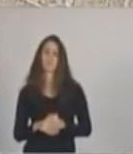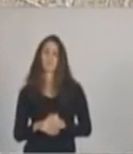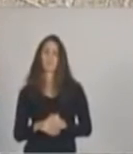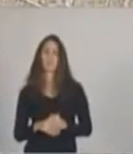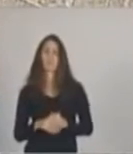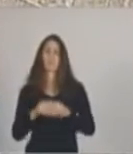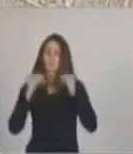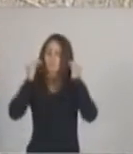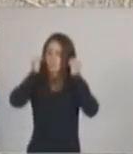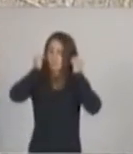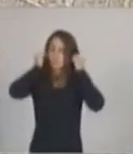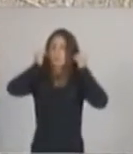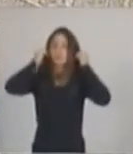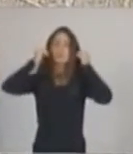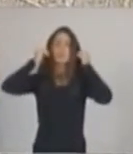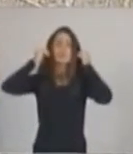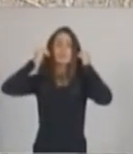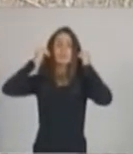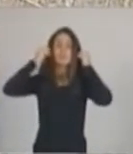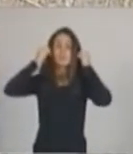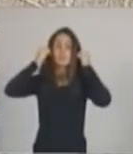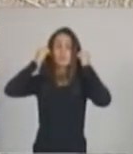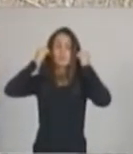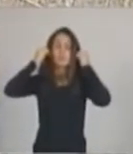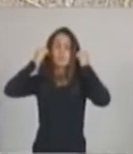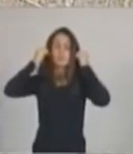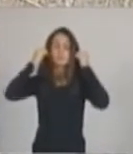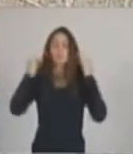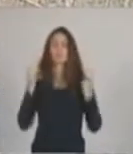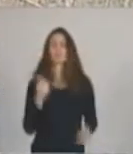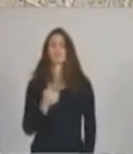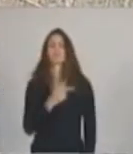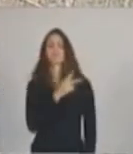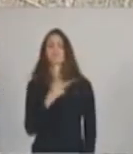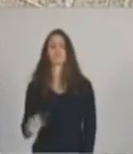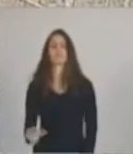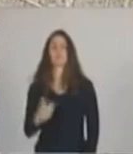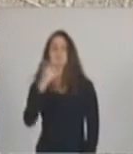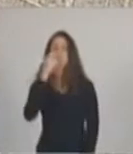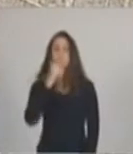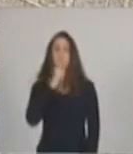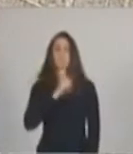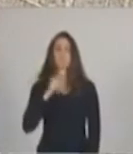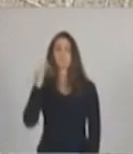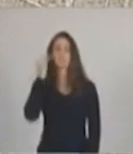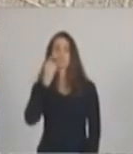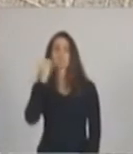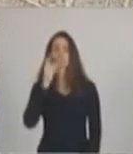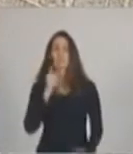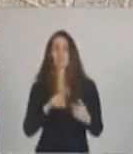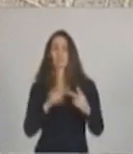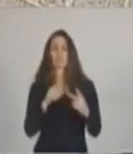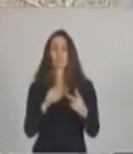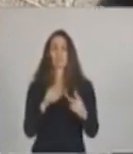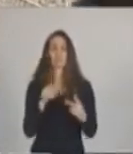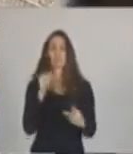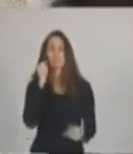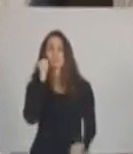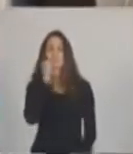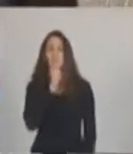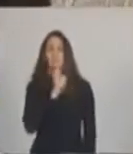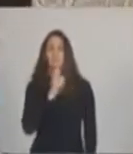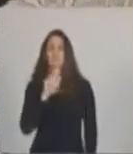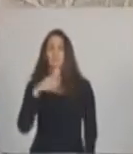Luciano. Presidente, depois é Raquel, deputada Raquel. Tá bom, deputada Raquel, logo em seguida, deputado Luciano Machado.